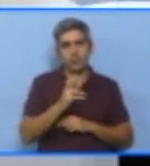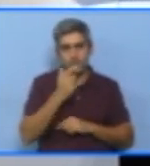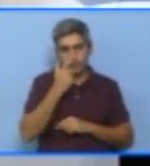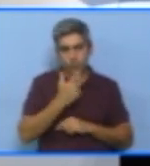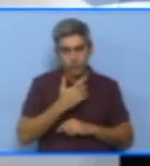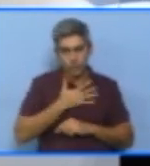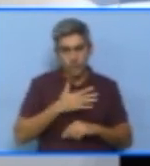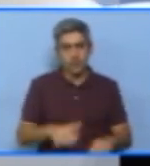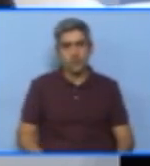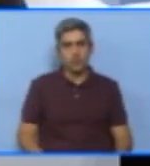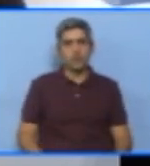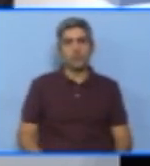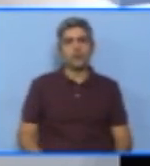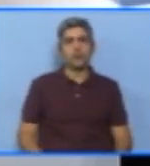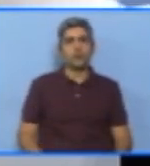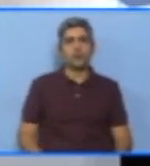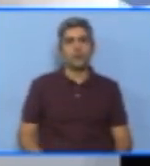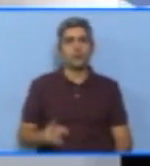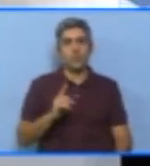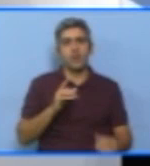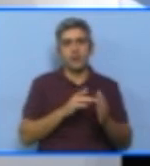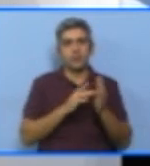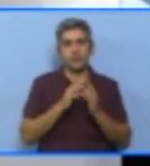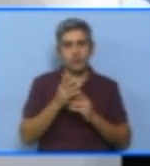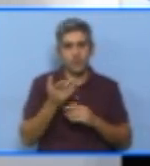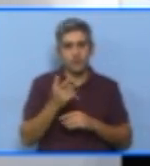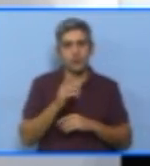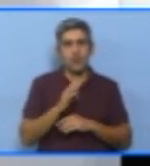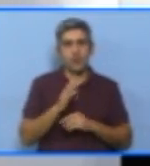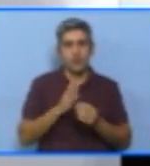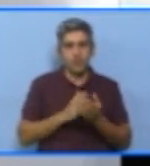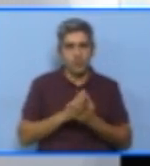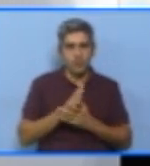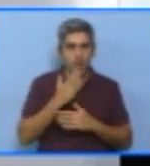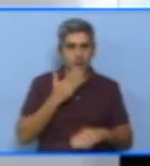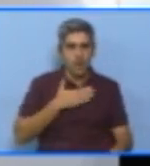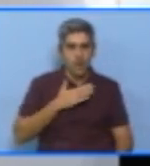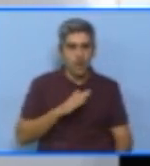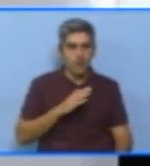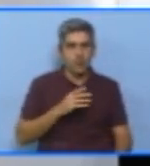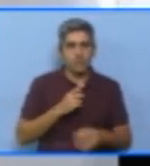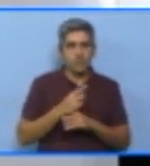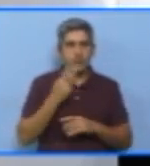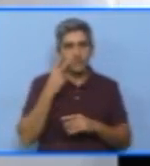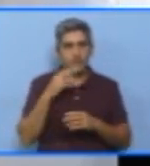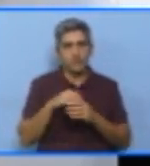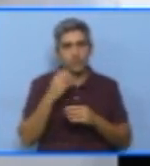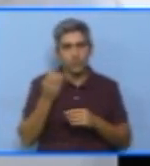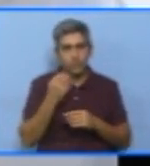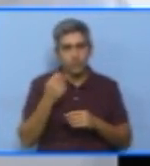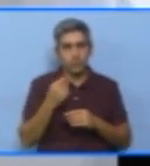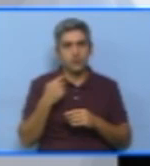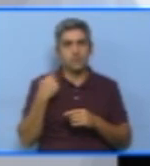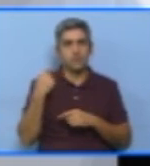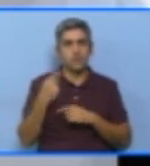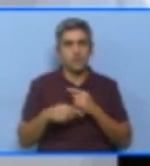pessoal. Não se é cristão, embora ainda continuemos a ser, por se ver numa cultura, numa